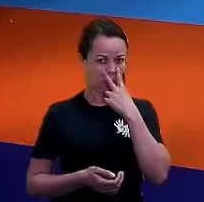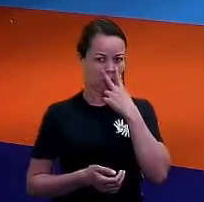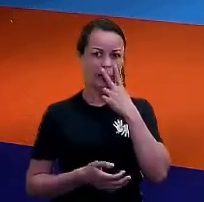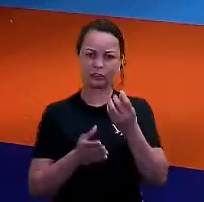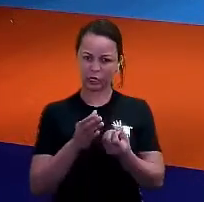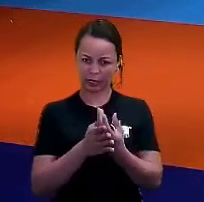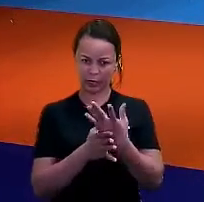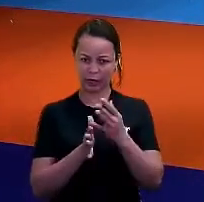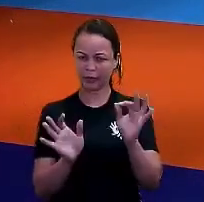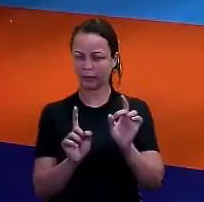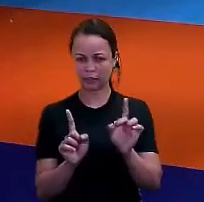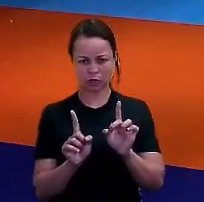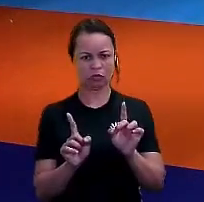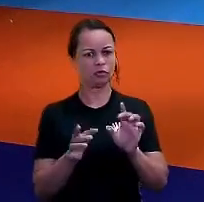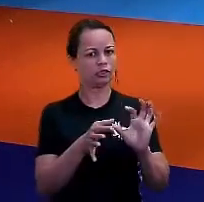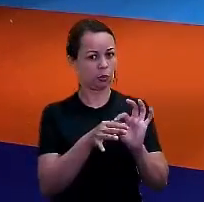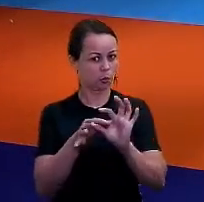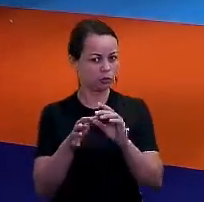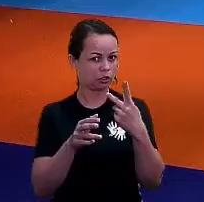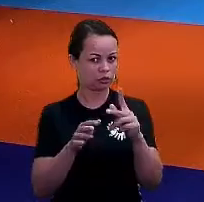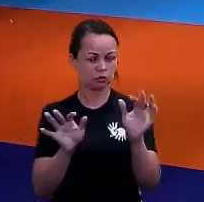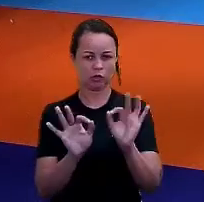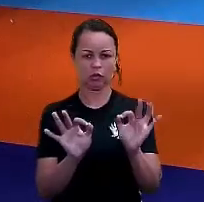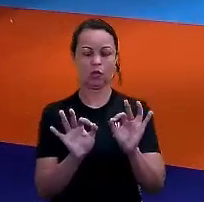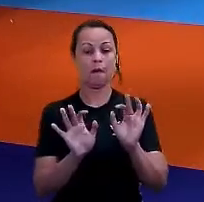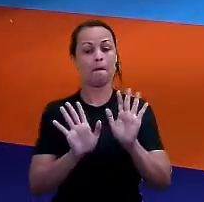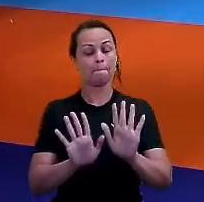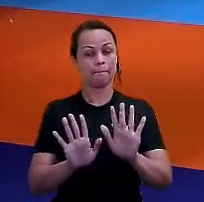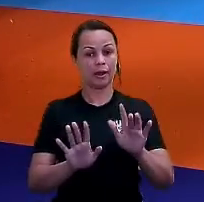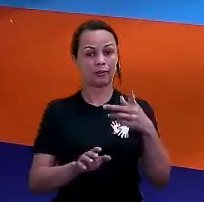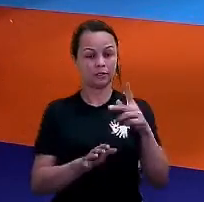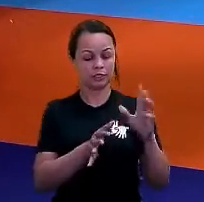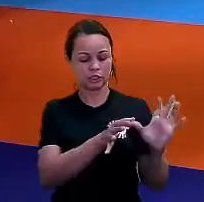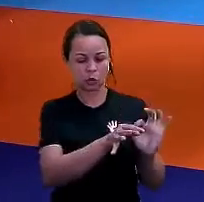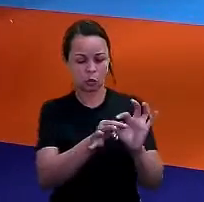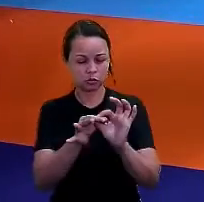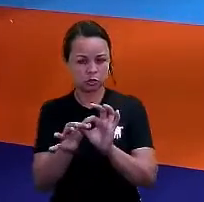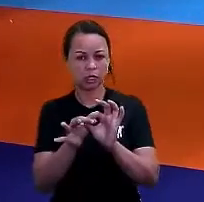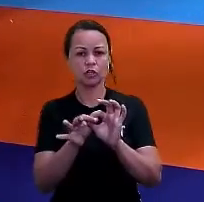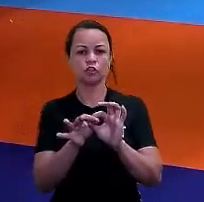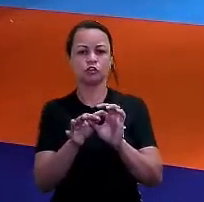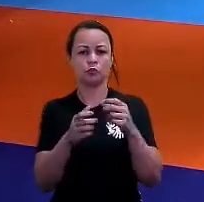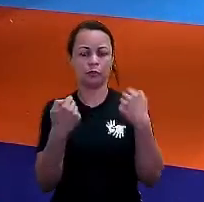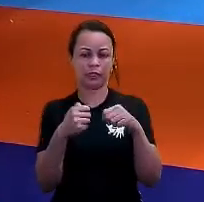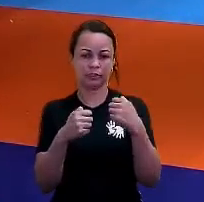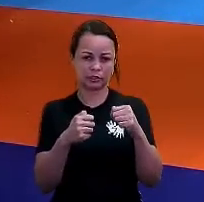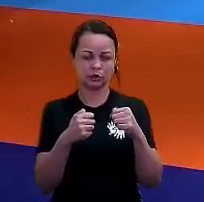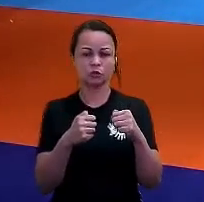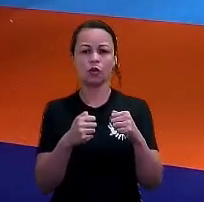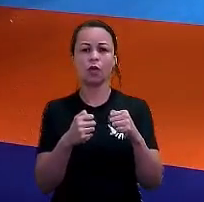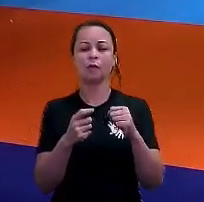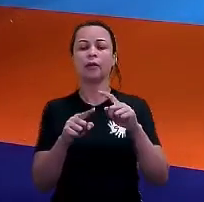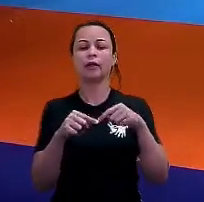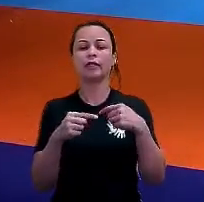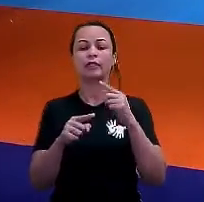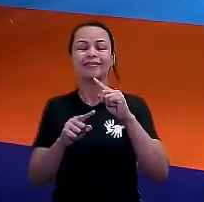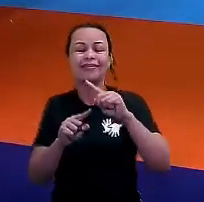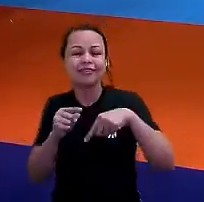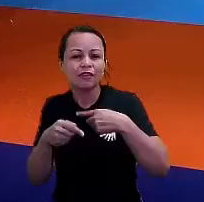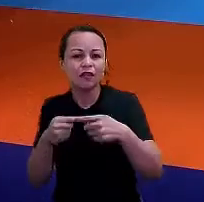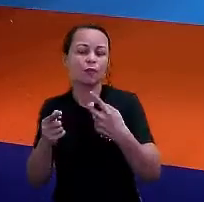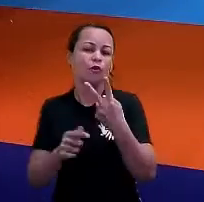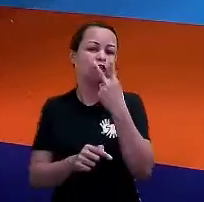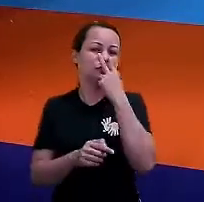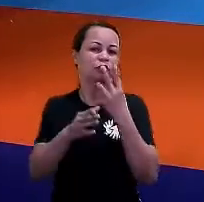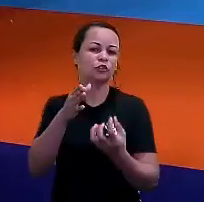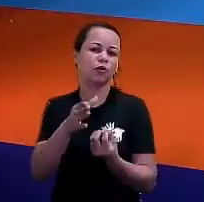aí nesse contexto, mas esse contexto precisou acontecer para que Vitória posteriormente ela